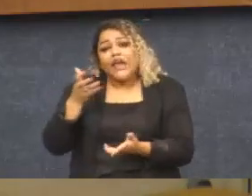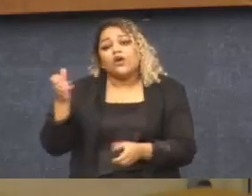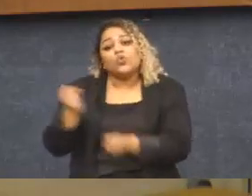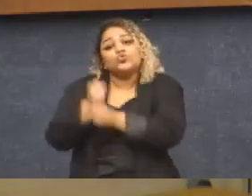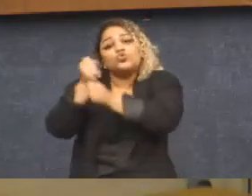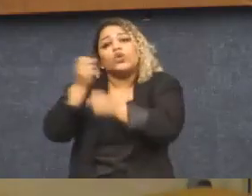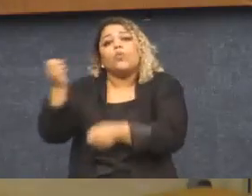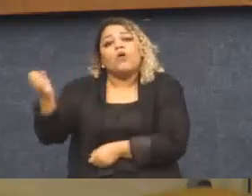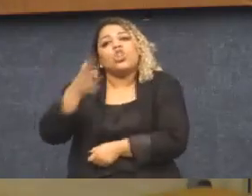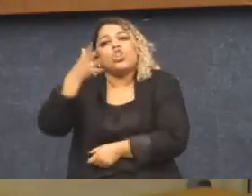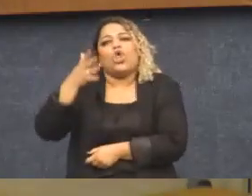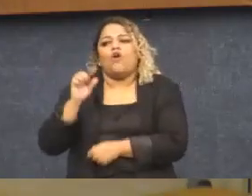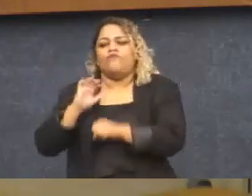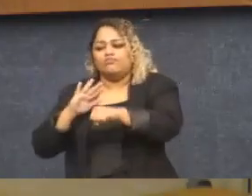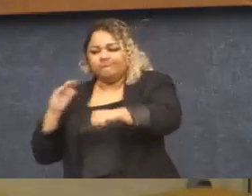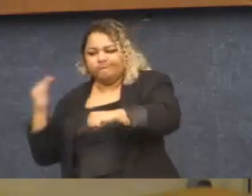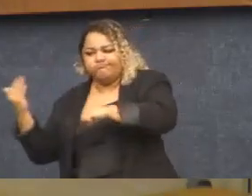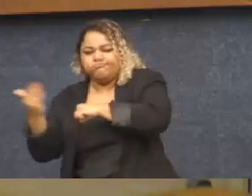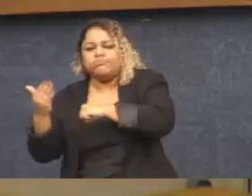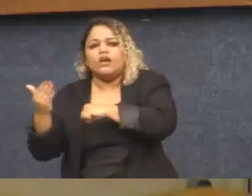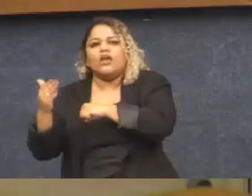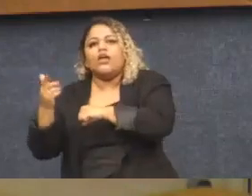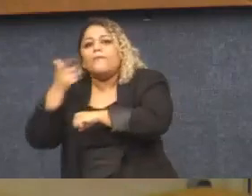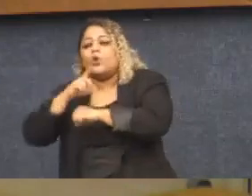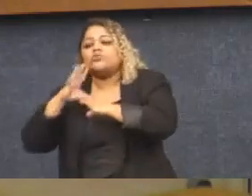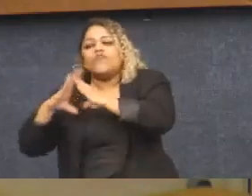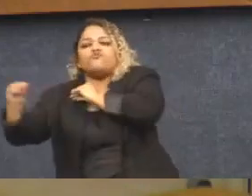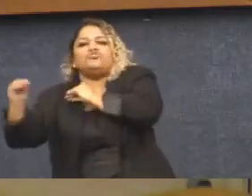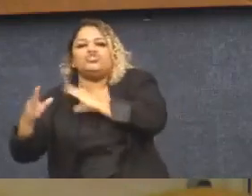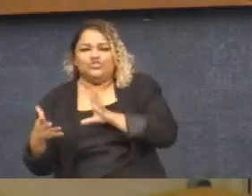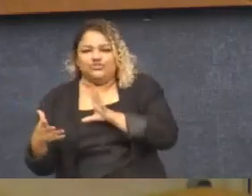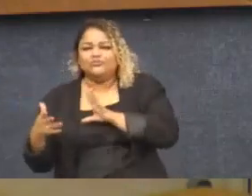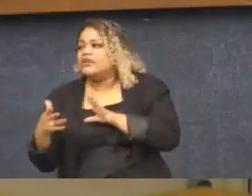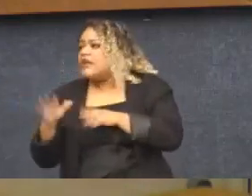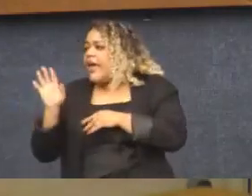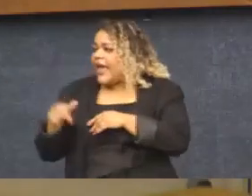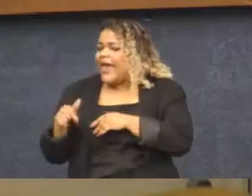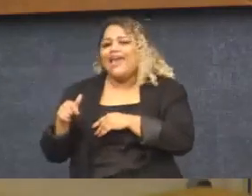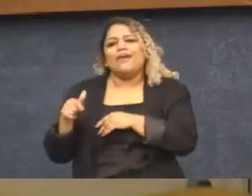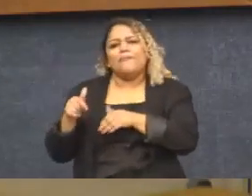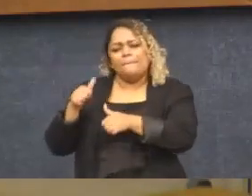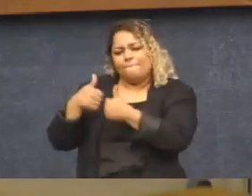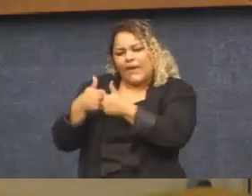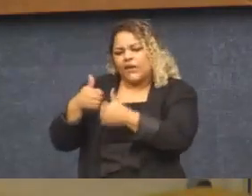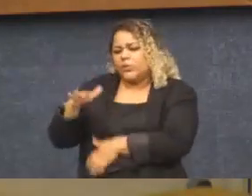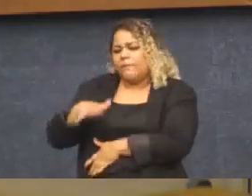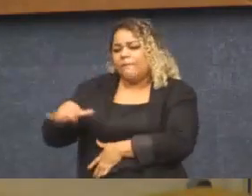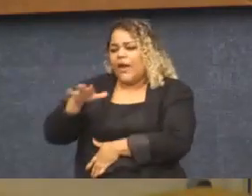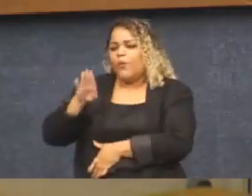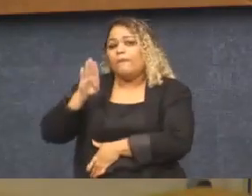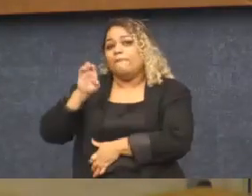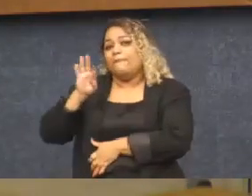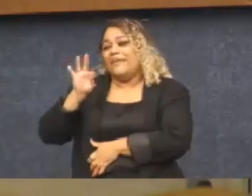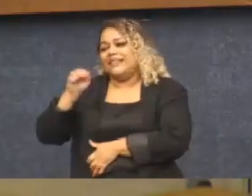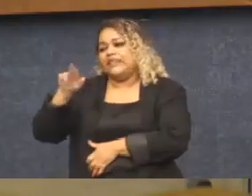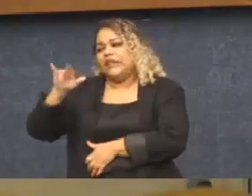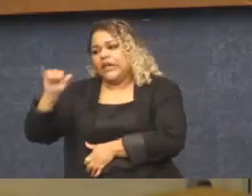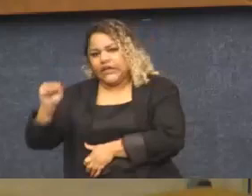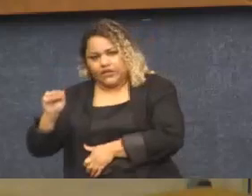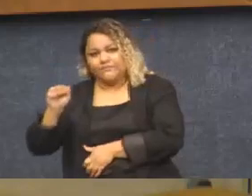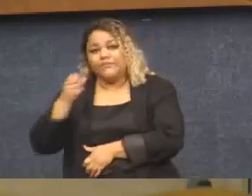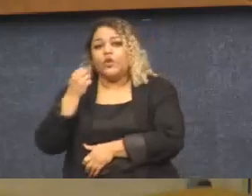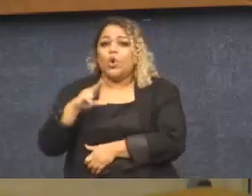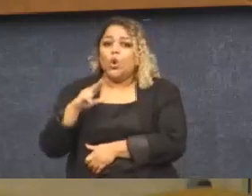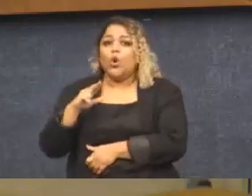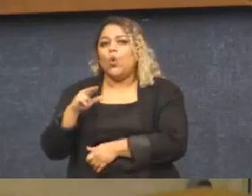escape, uma área de escape mais próxima ali do Betânia. Ou então, o alargamento, ali onde tem